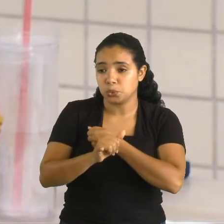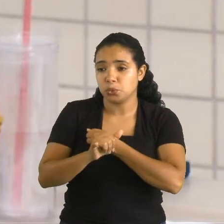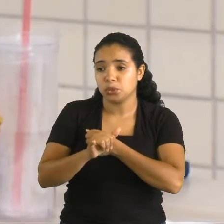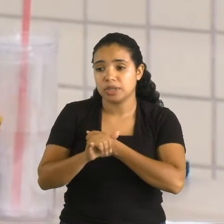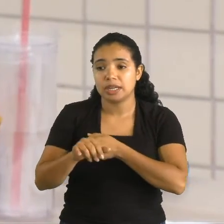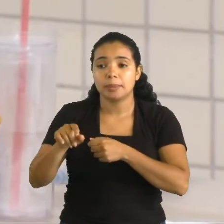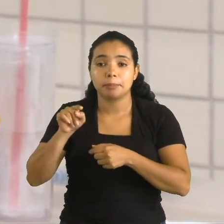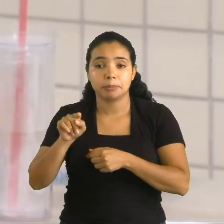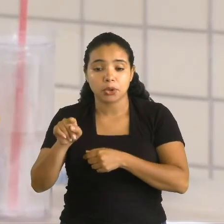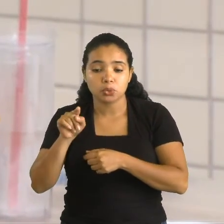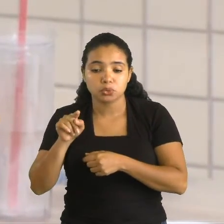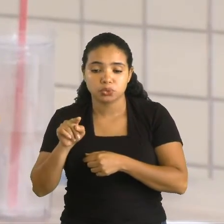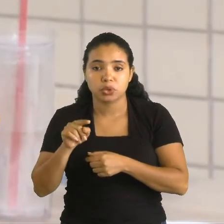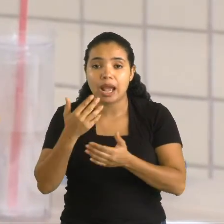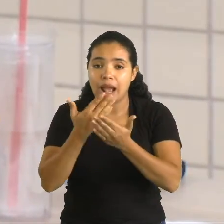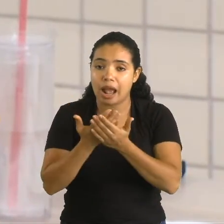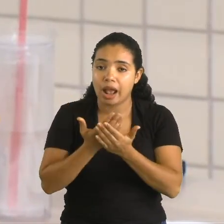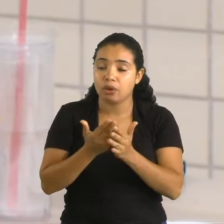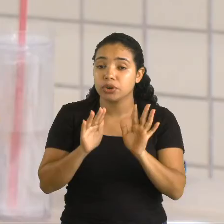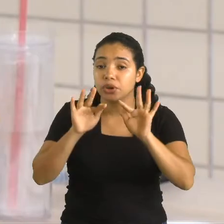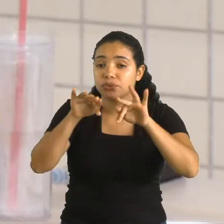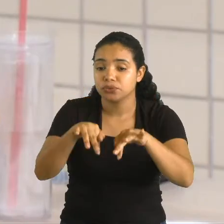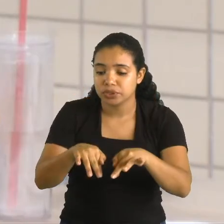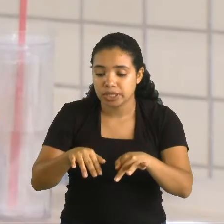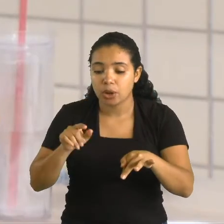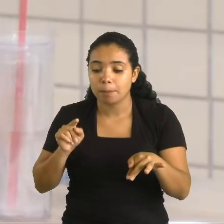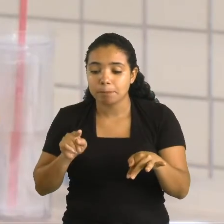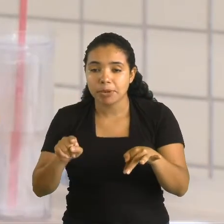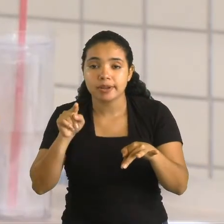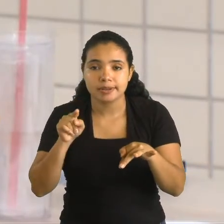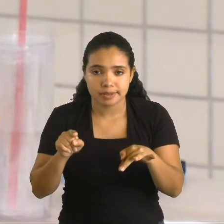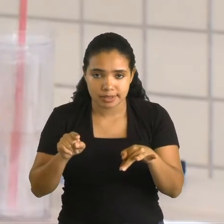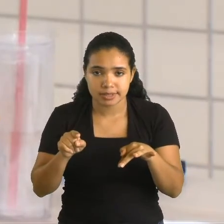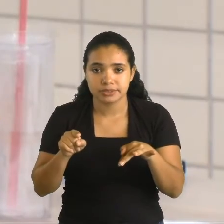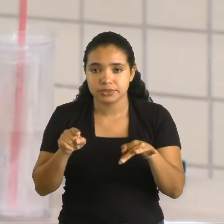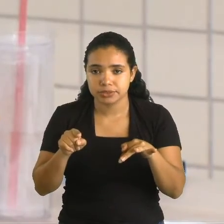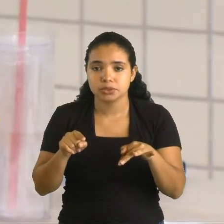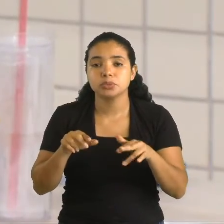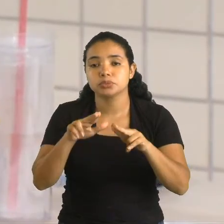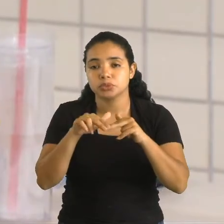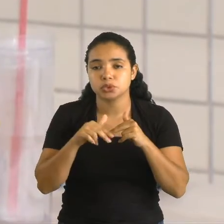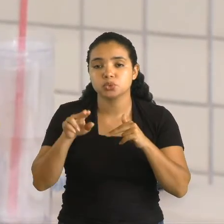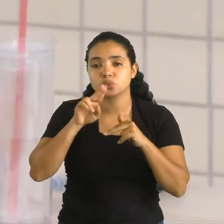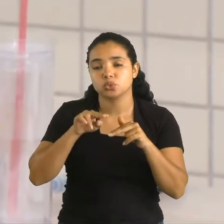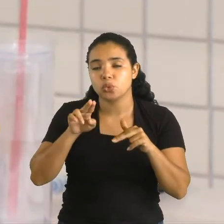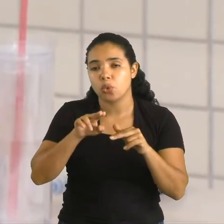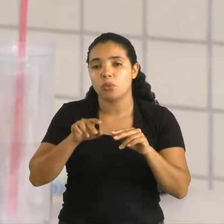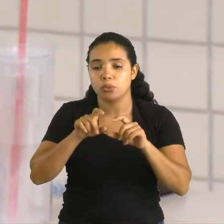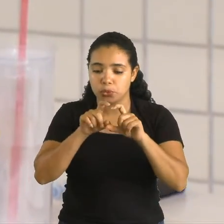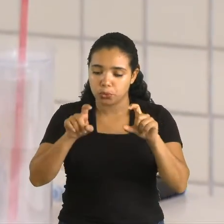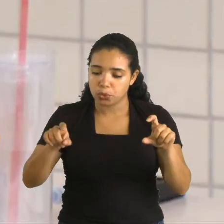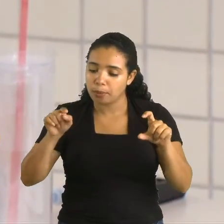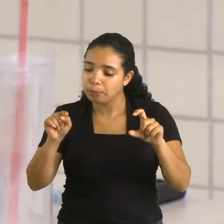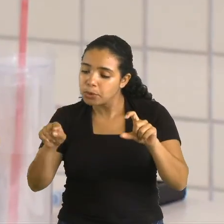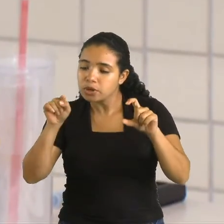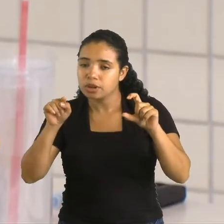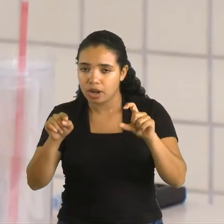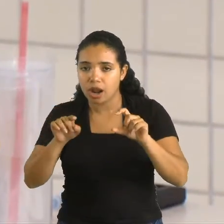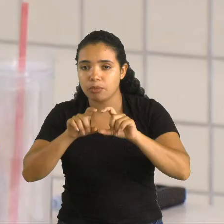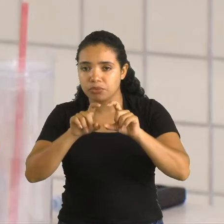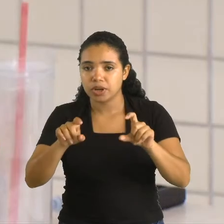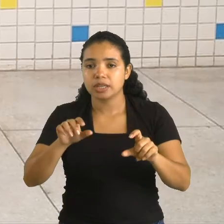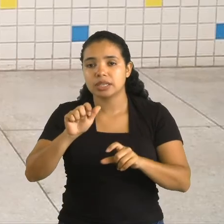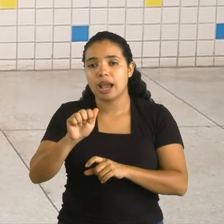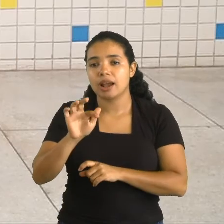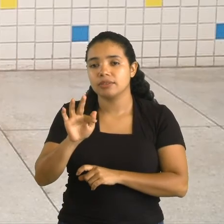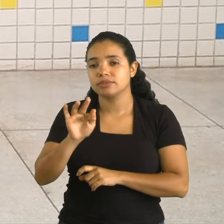que a nossa aula está chegando ao fim. Por isso que eu usei o ponto final aqui. É uma frase